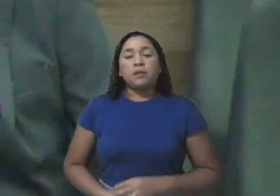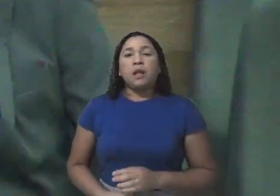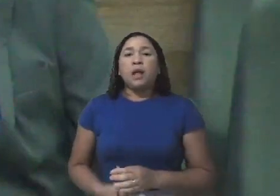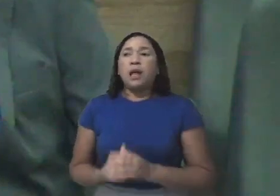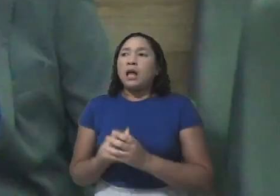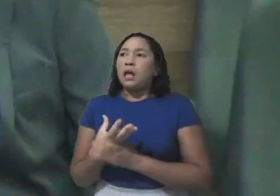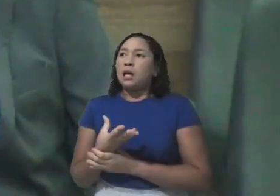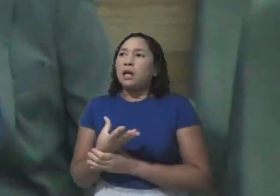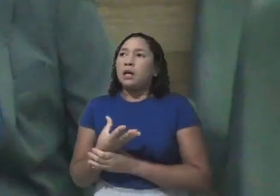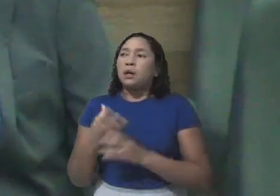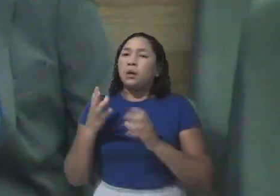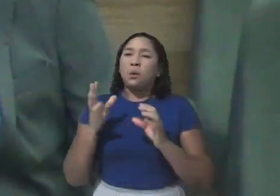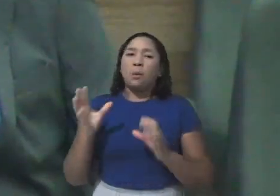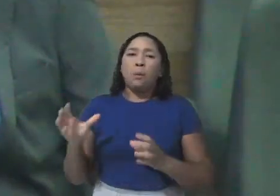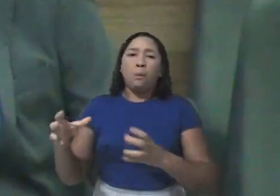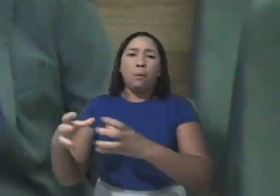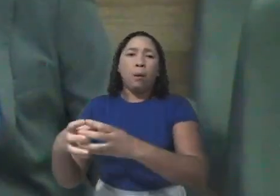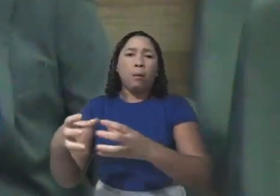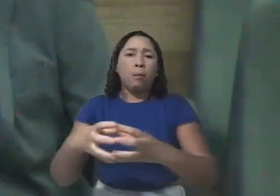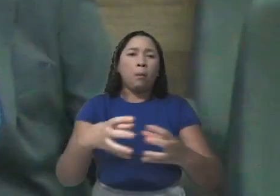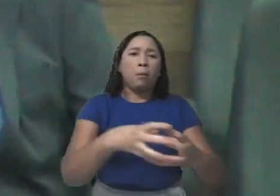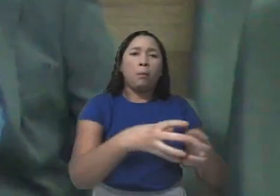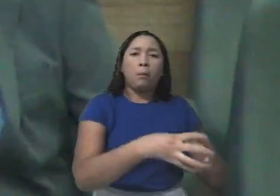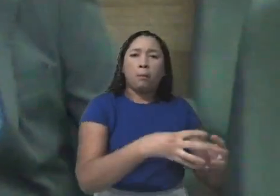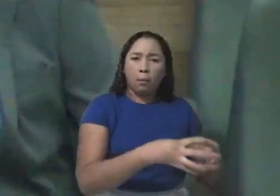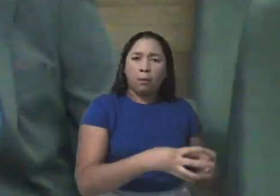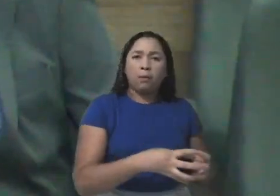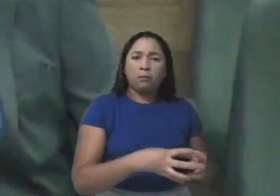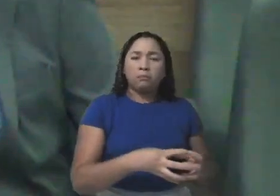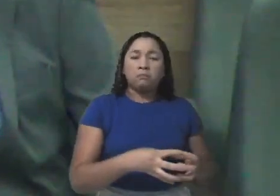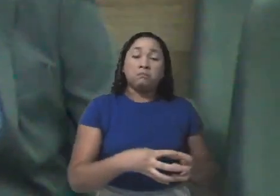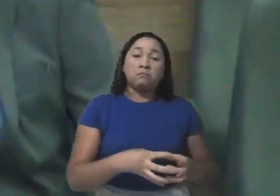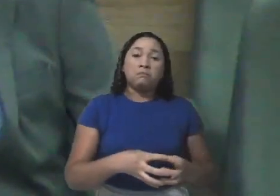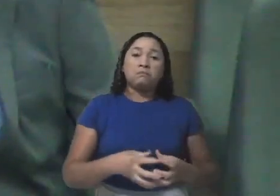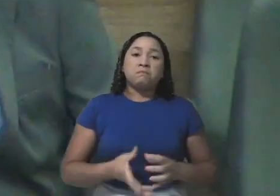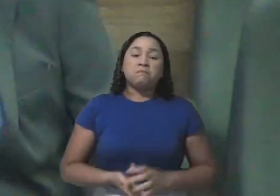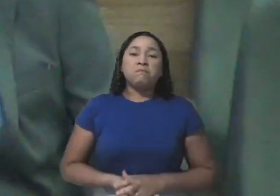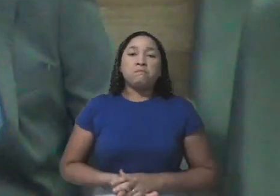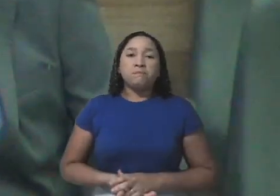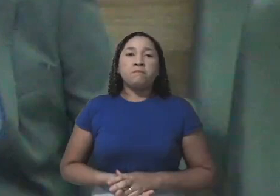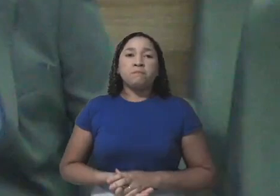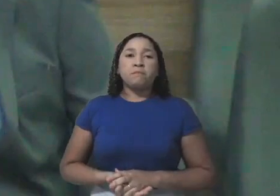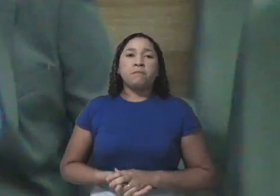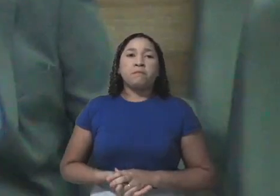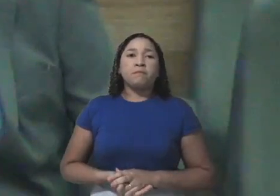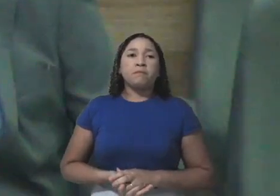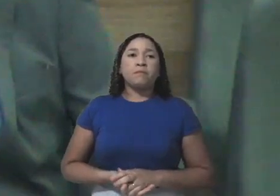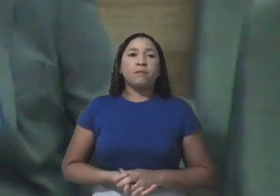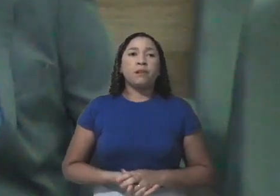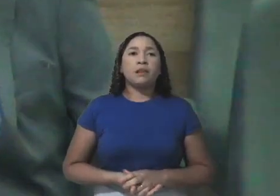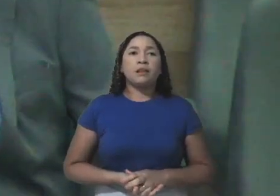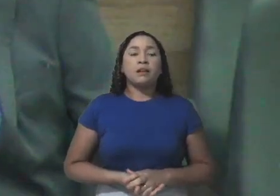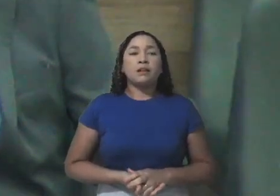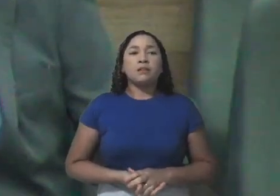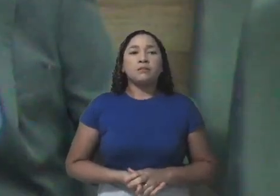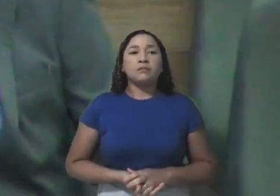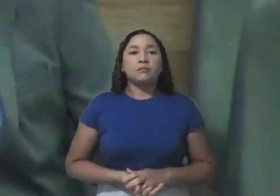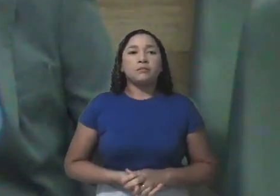os pontos doutrinários difíceis vão surgindo e ainda surgem. A